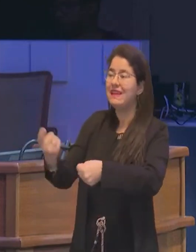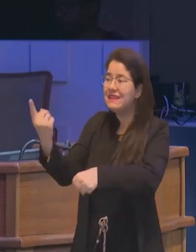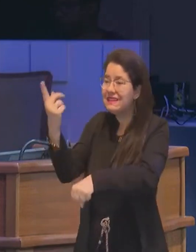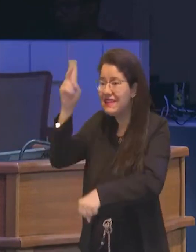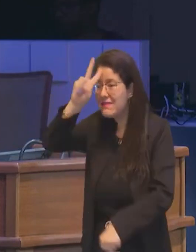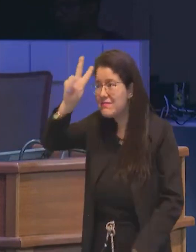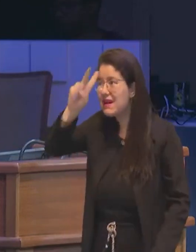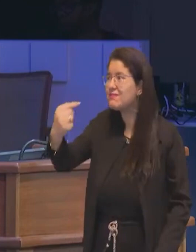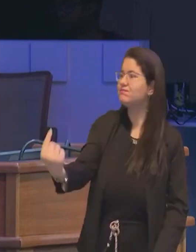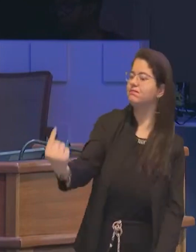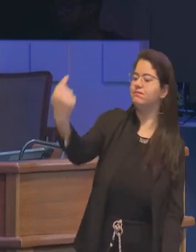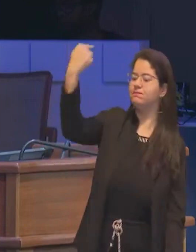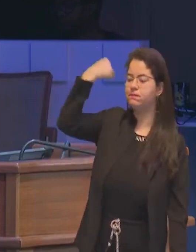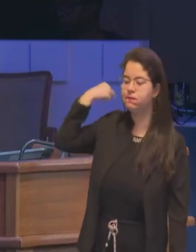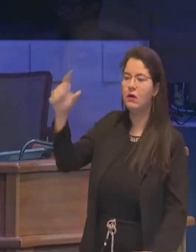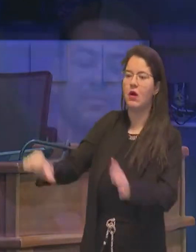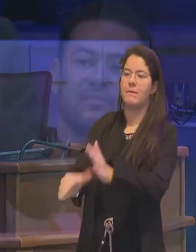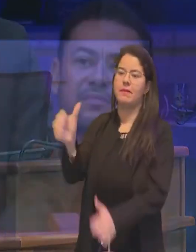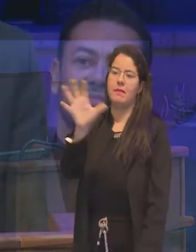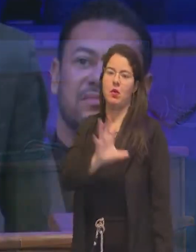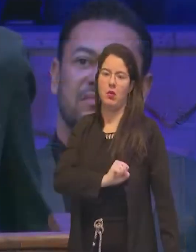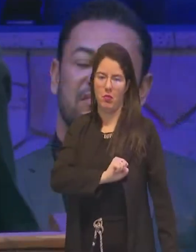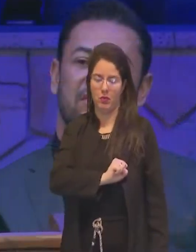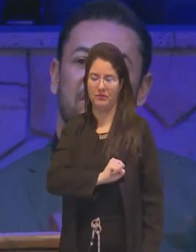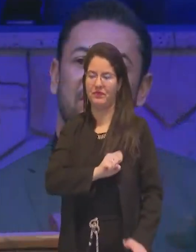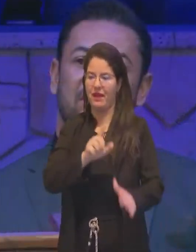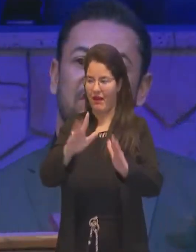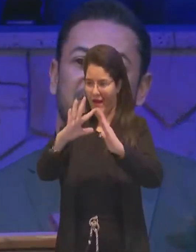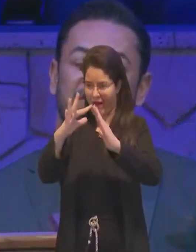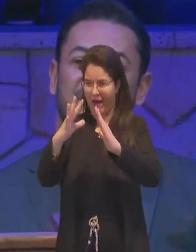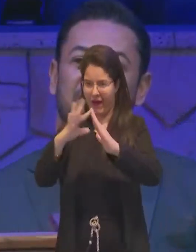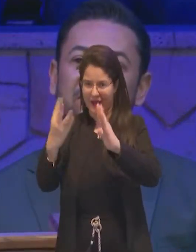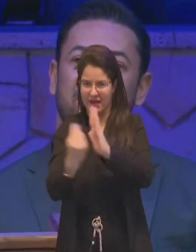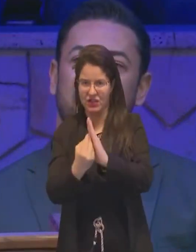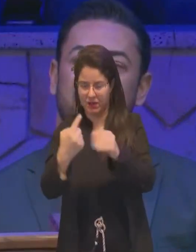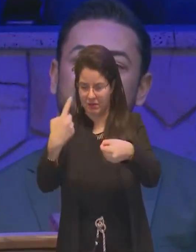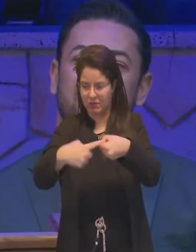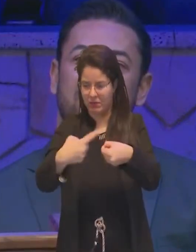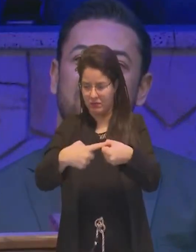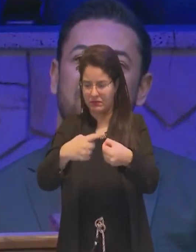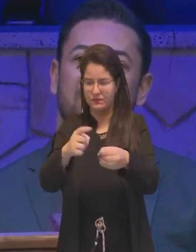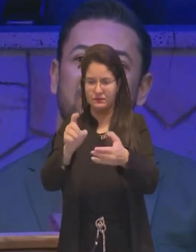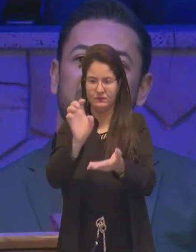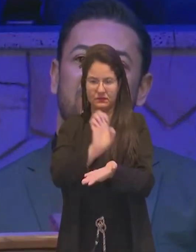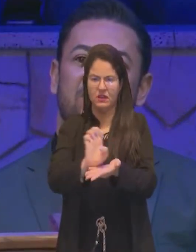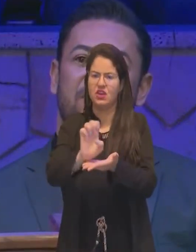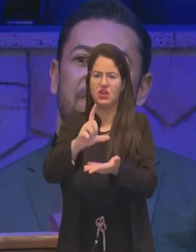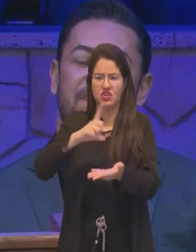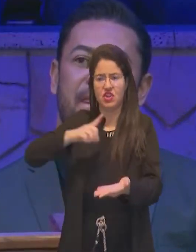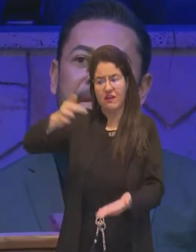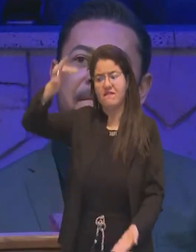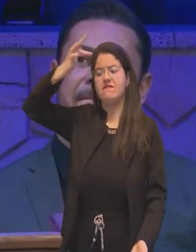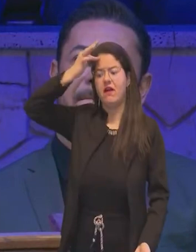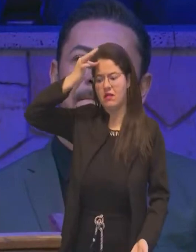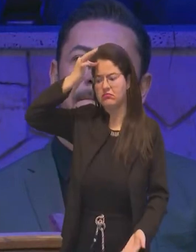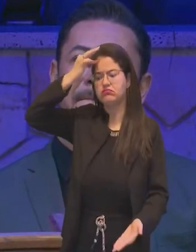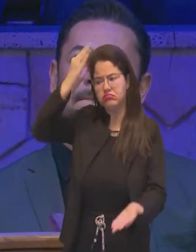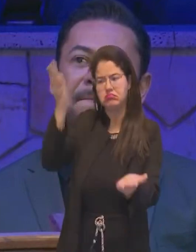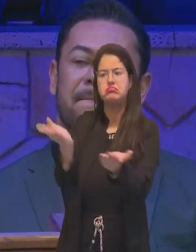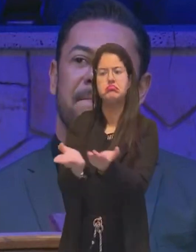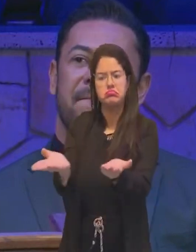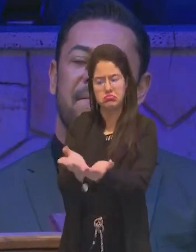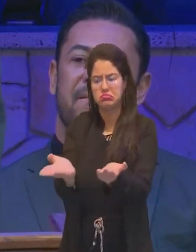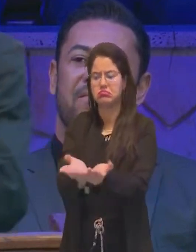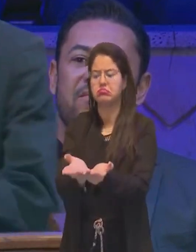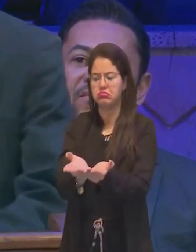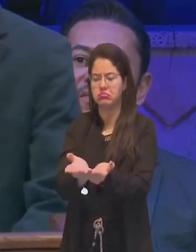amor. A igreja de Éfeso, ela era uma igreja muito praticante da fé cristã e ela